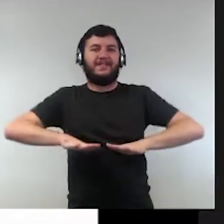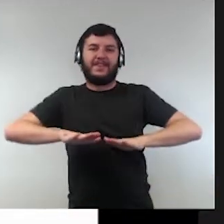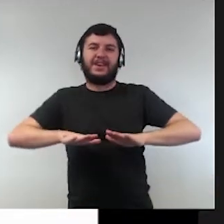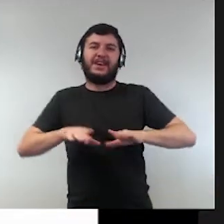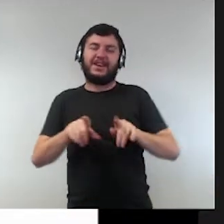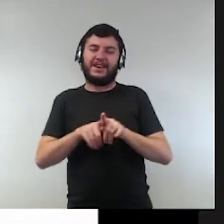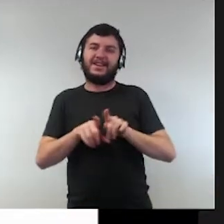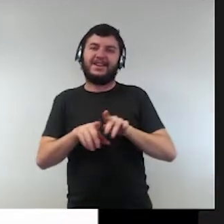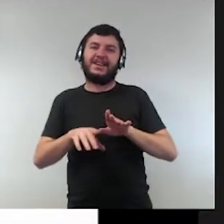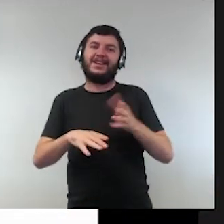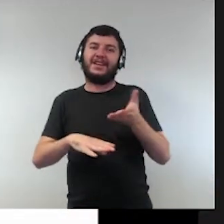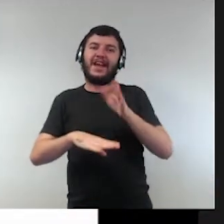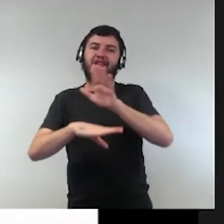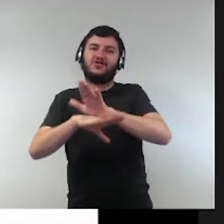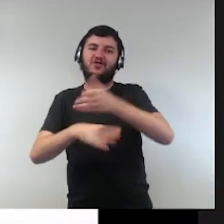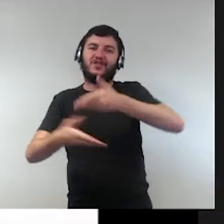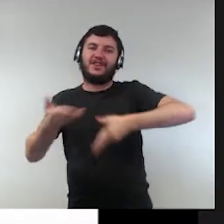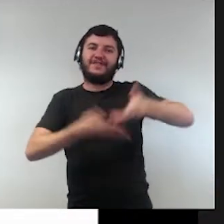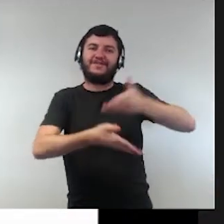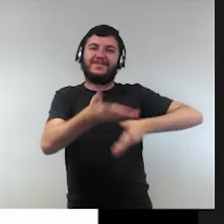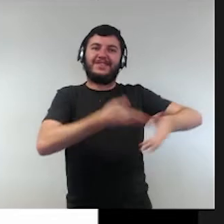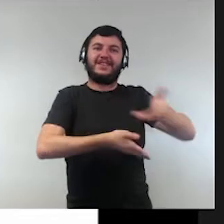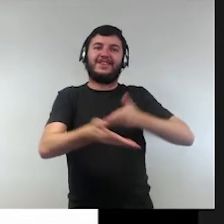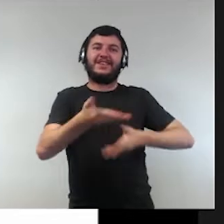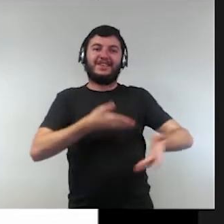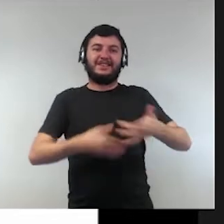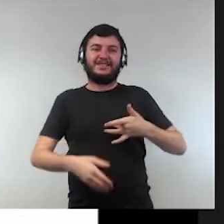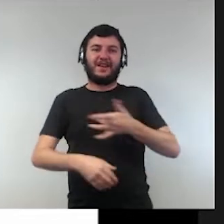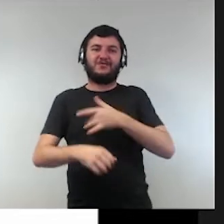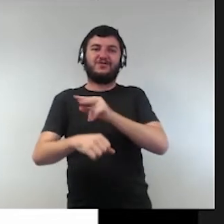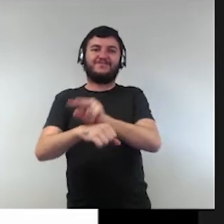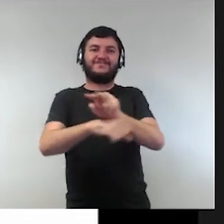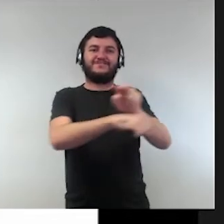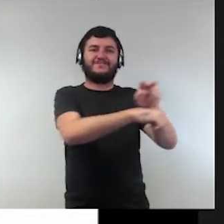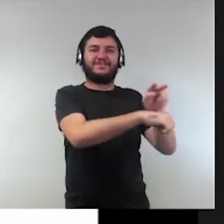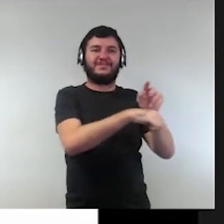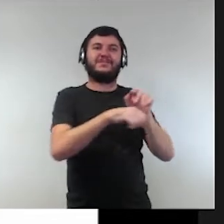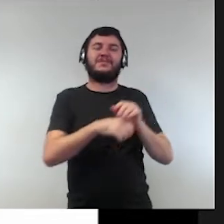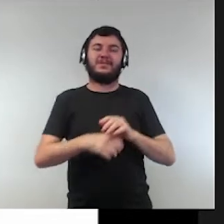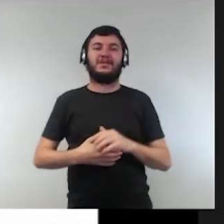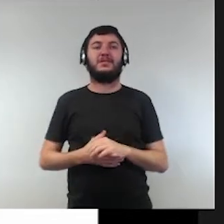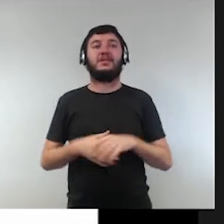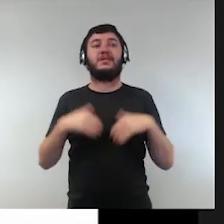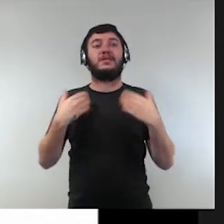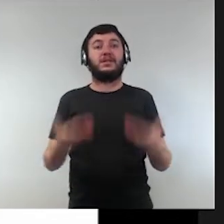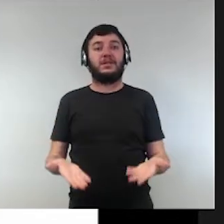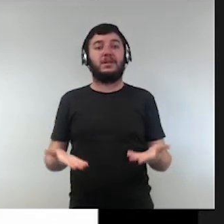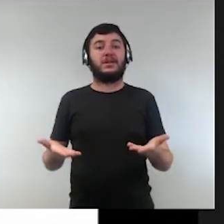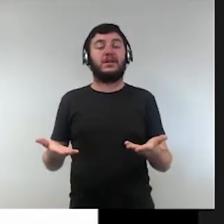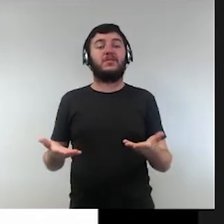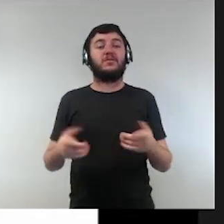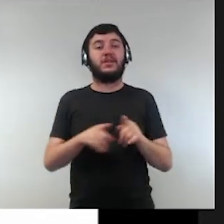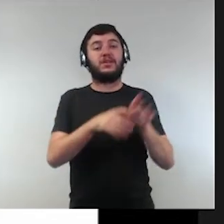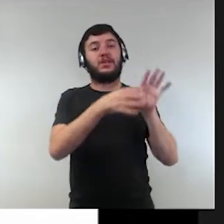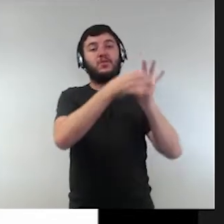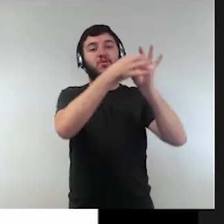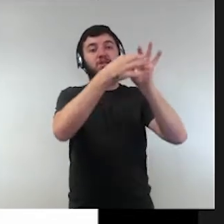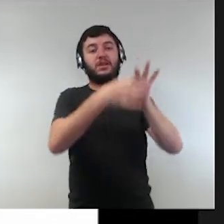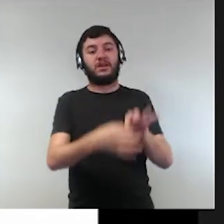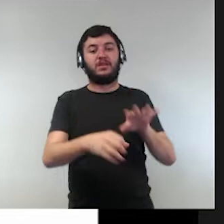inclusive, também, não só dos familiares, não só de quem a gente ama, mas também do próximo. Então, dentro desse contexto de